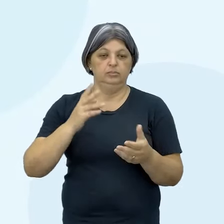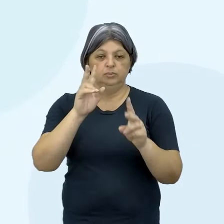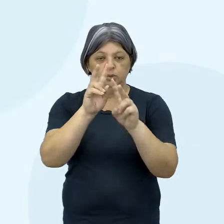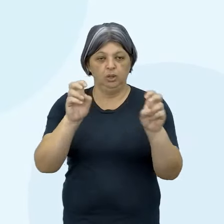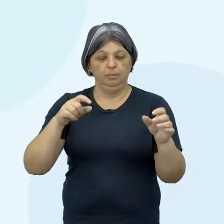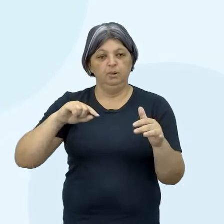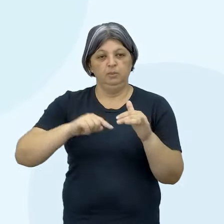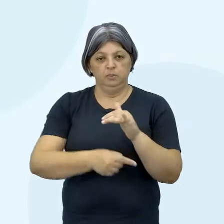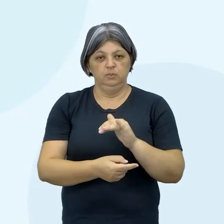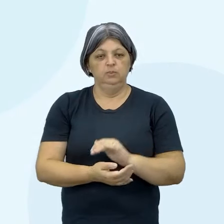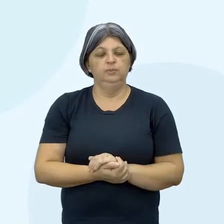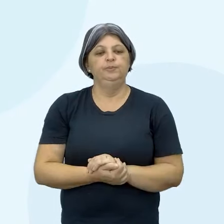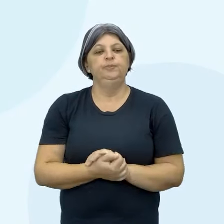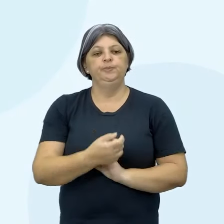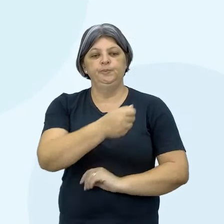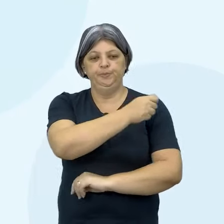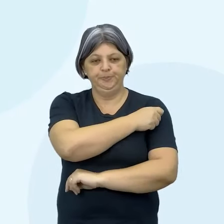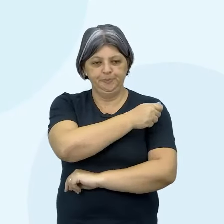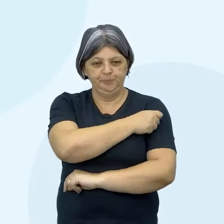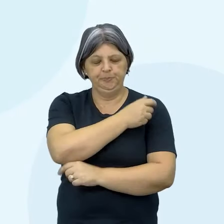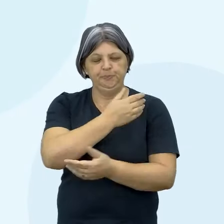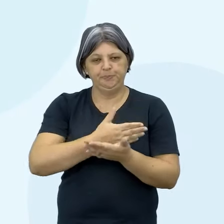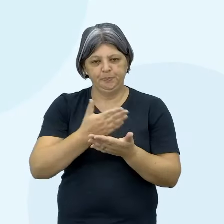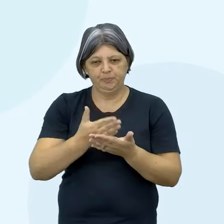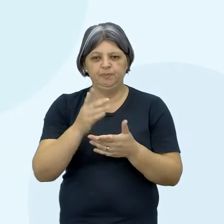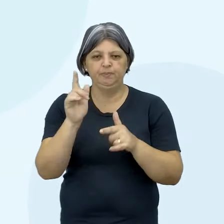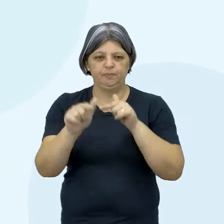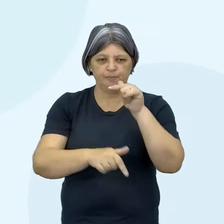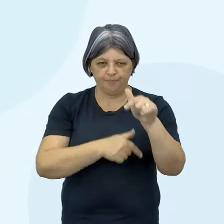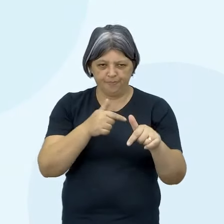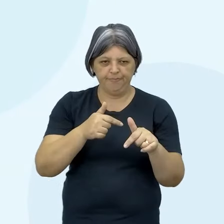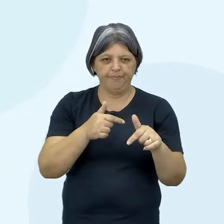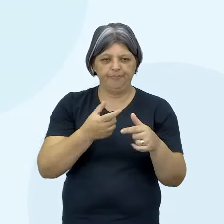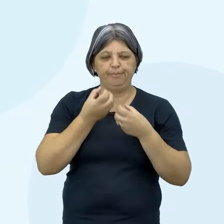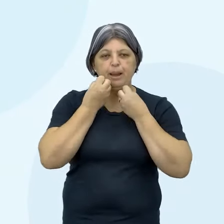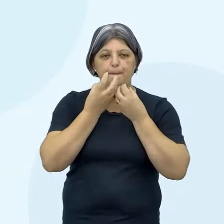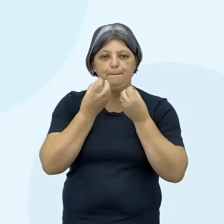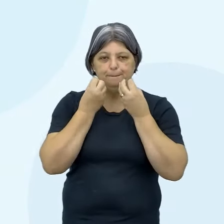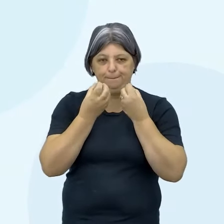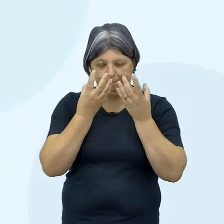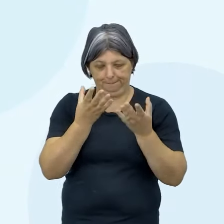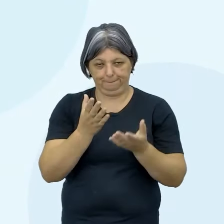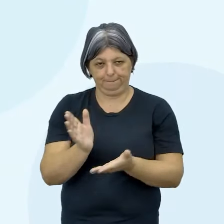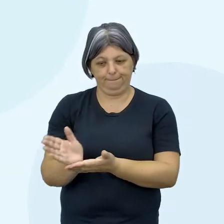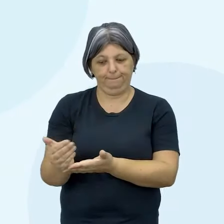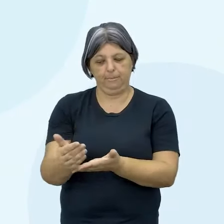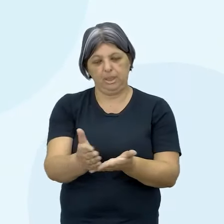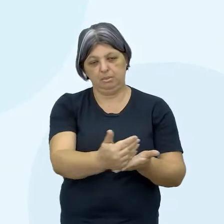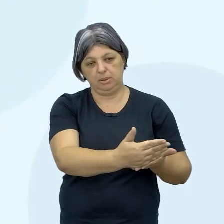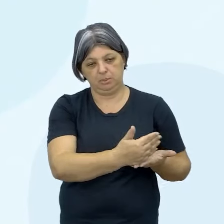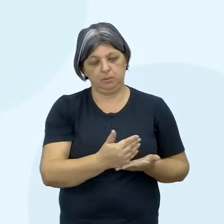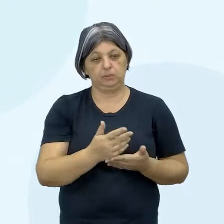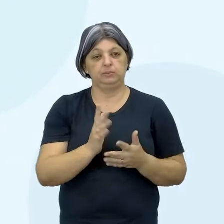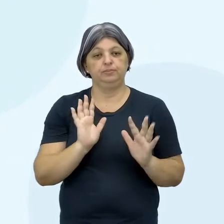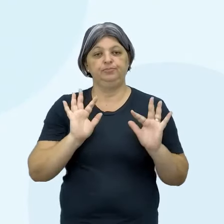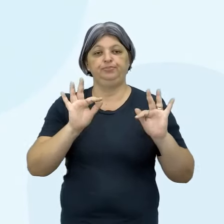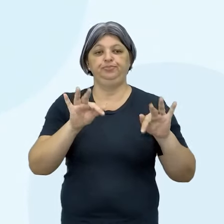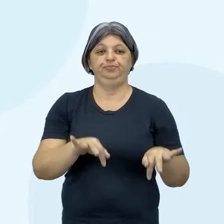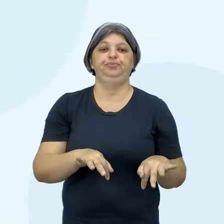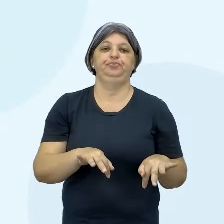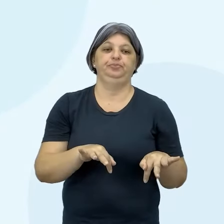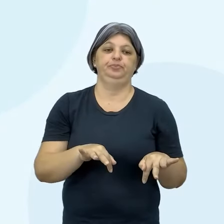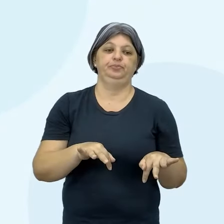Então, aí os alunos já começam a conseguir trabalhar com os dados especificamente, né? E, por fim, a atividade